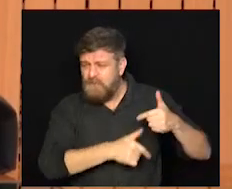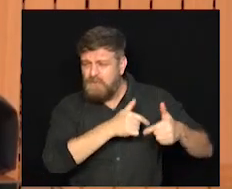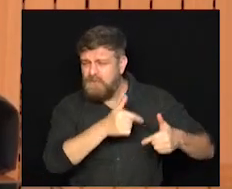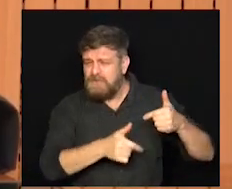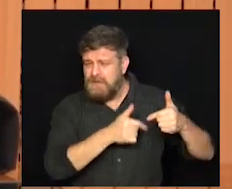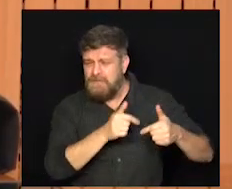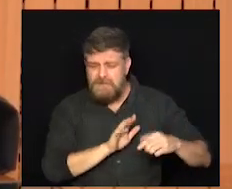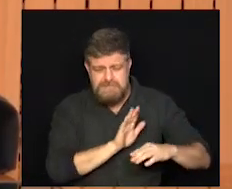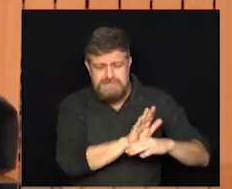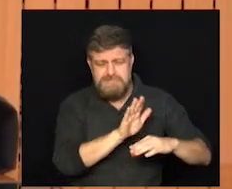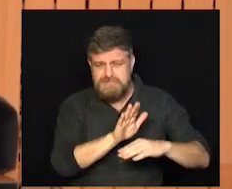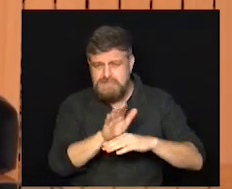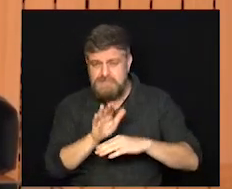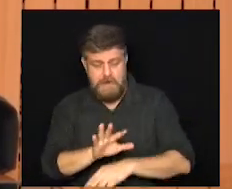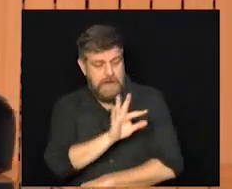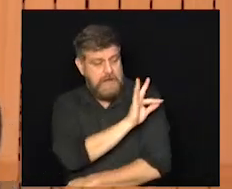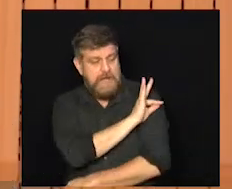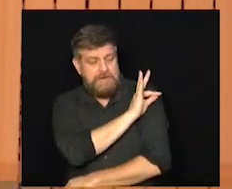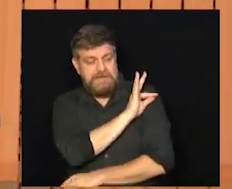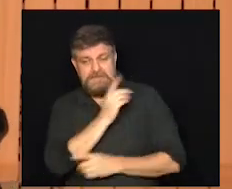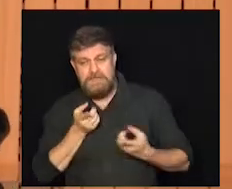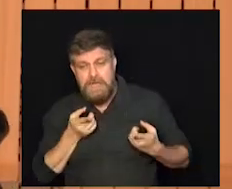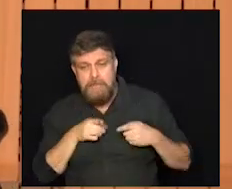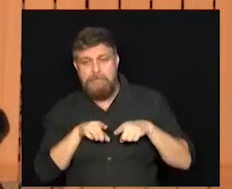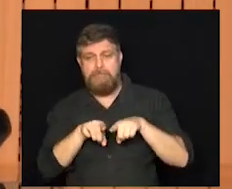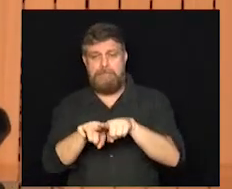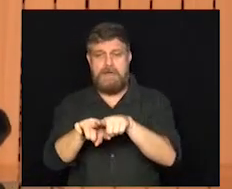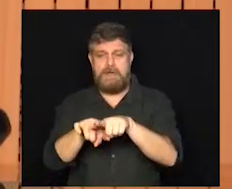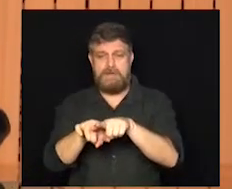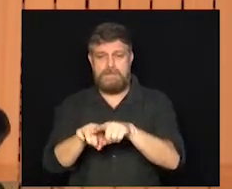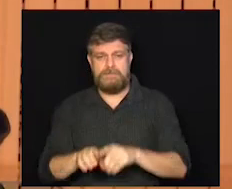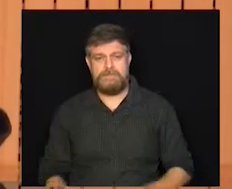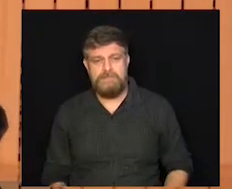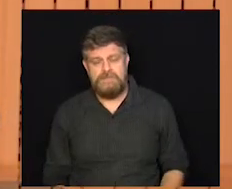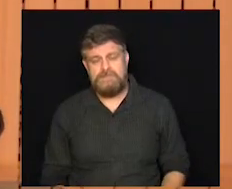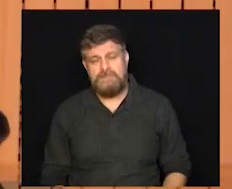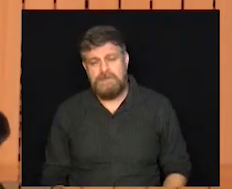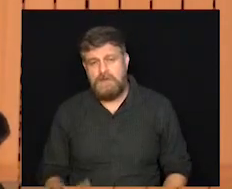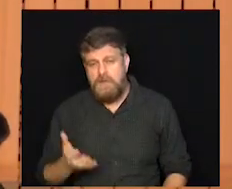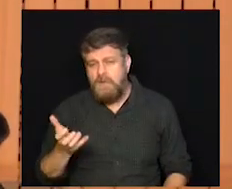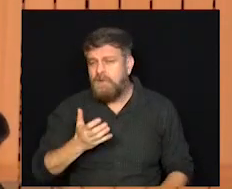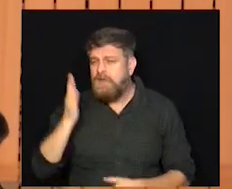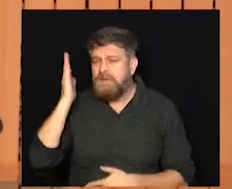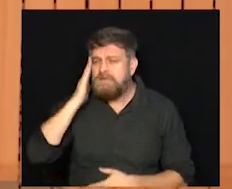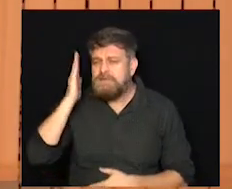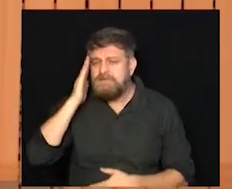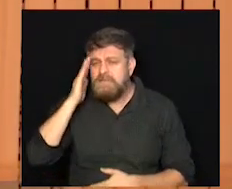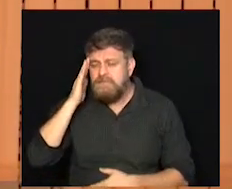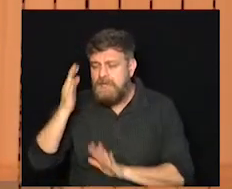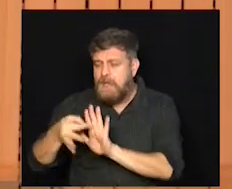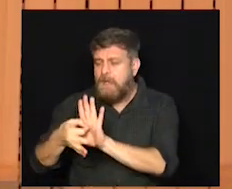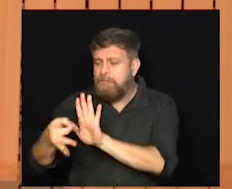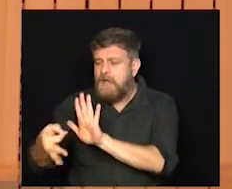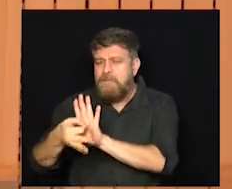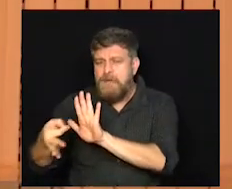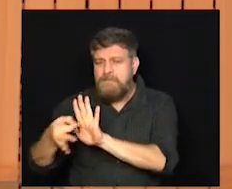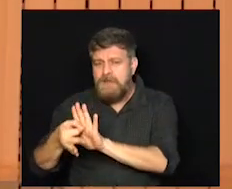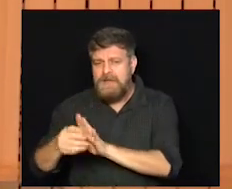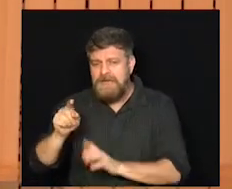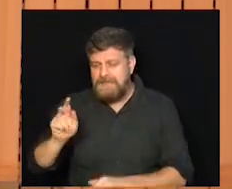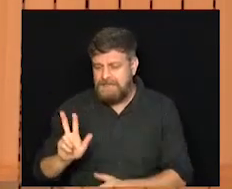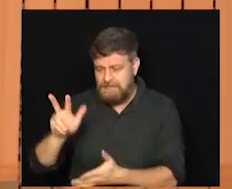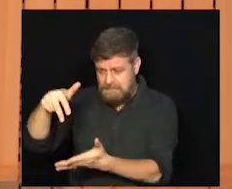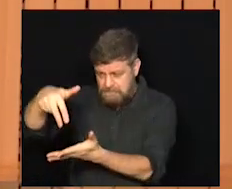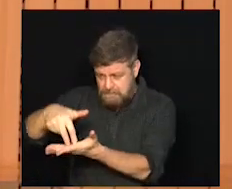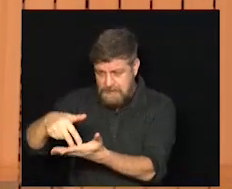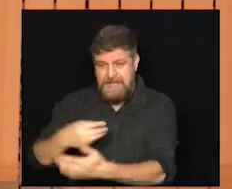de parceria com o poder público muito importante. Então, espero ouvir dos senhores esta contribuição valiosa de quem está no território,